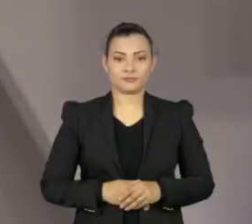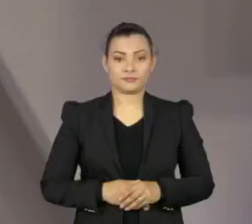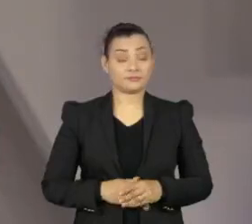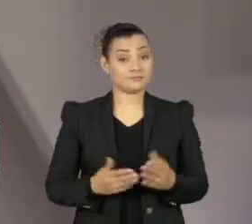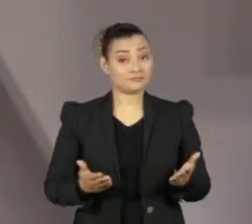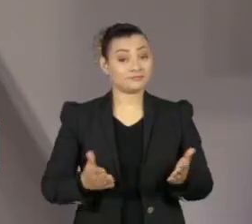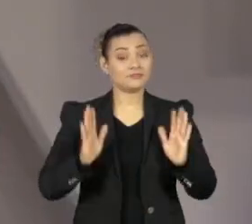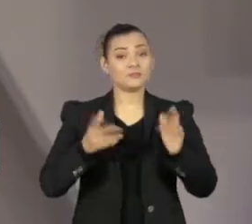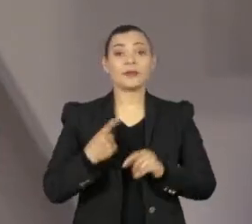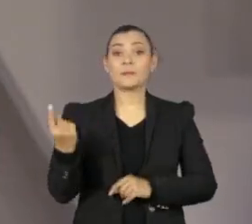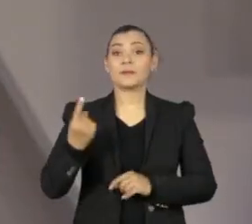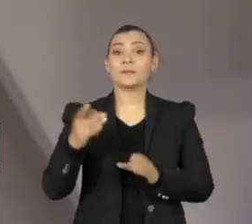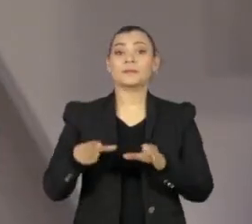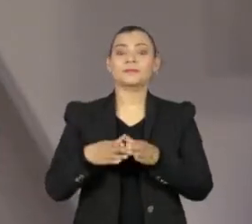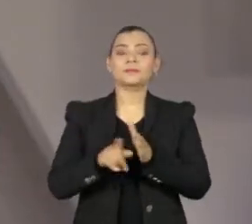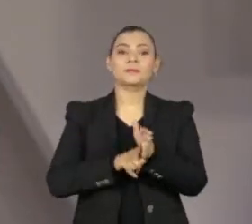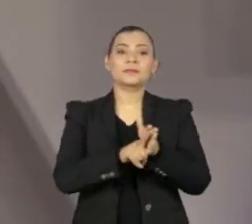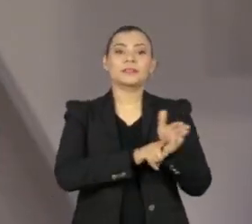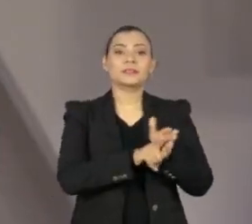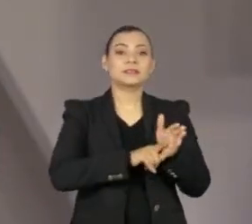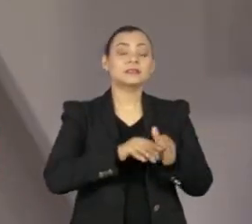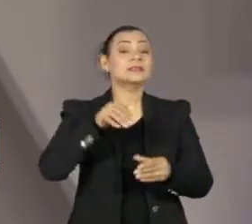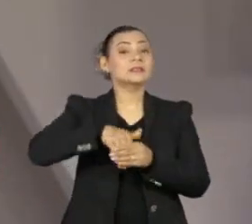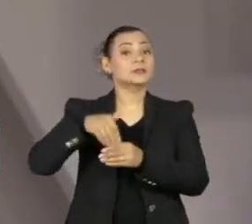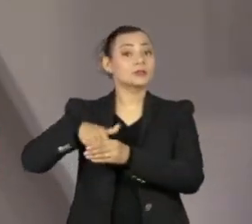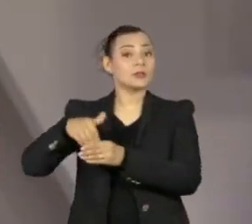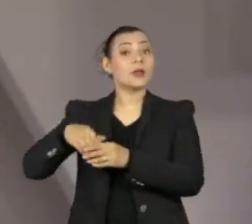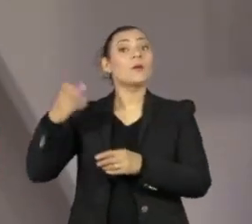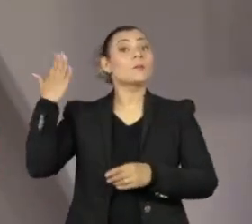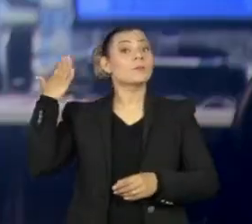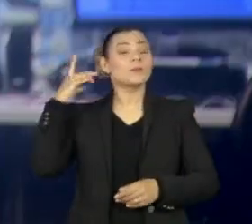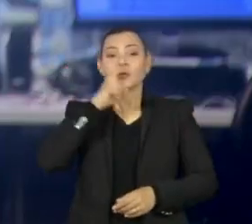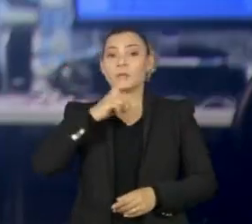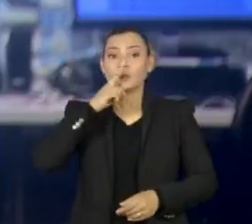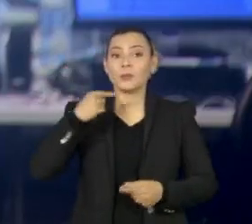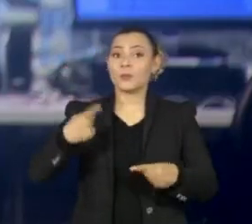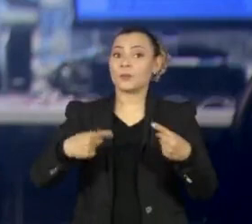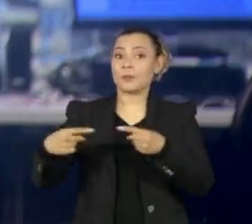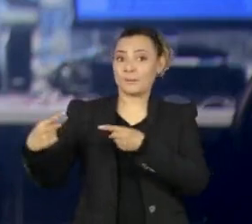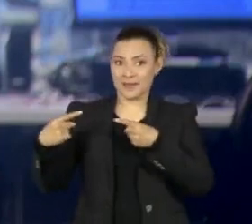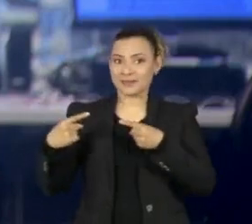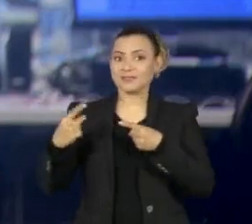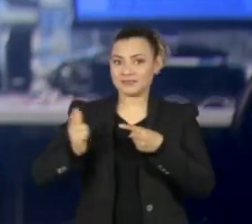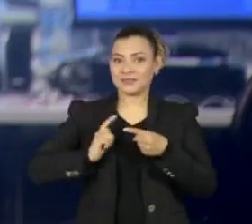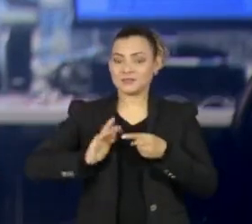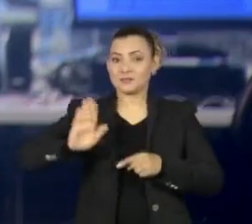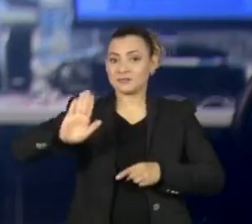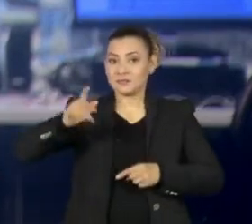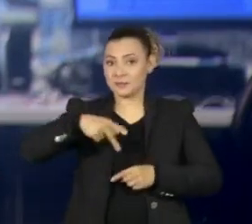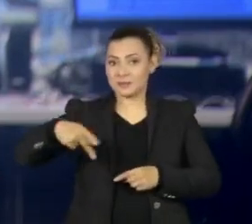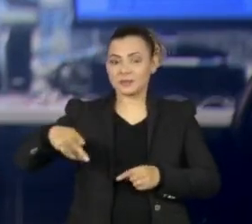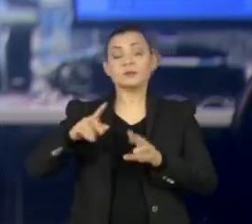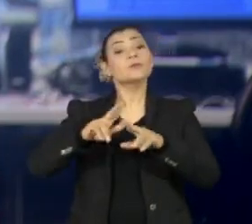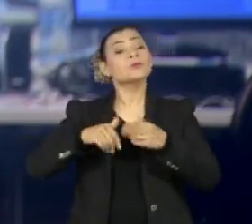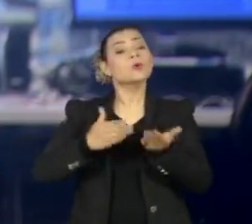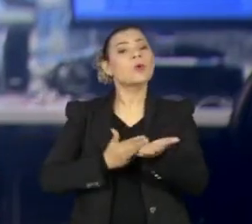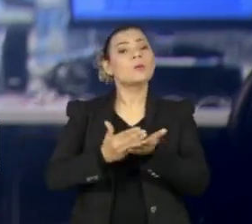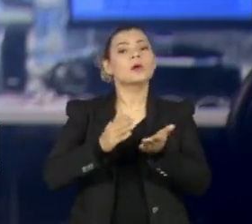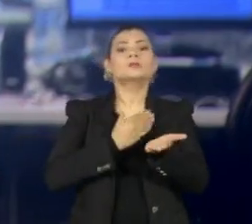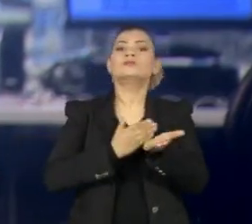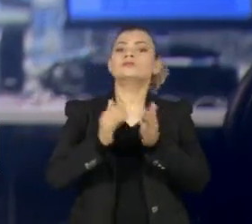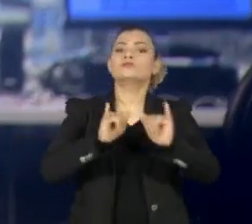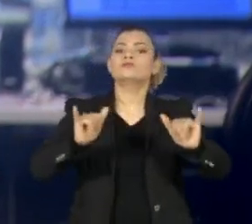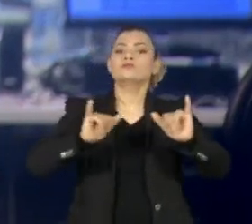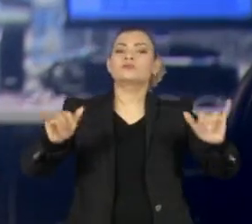já saiu a primeira rodada de pesquisas eleitorais depois do debate no último domingo Elas mostram que o início do horário eleitoral